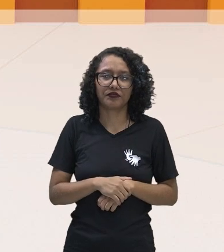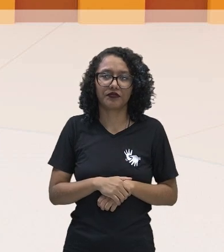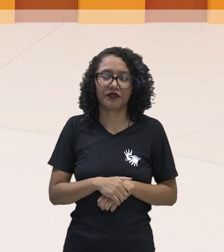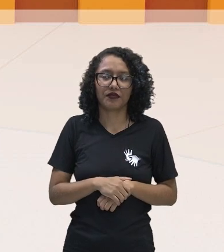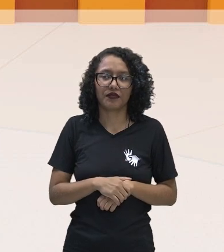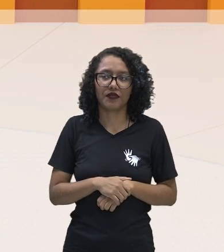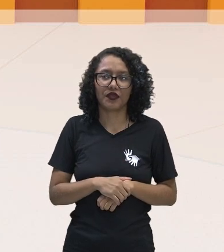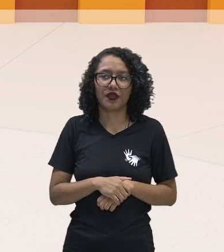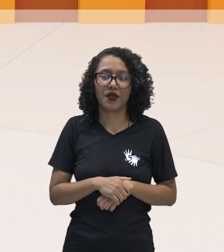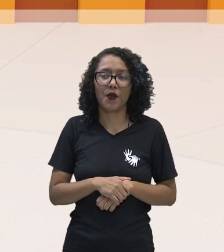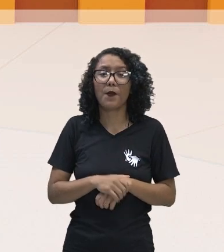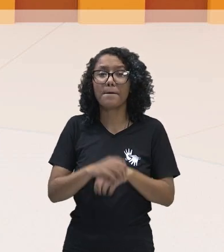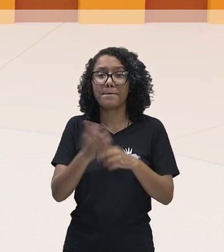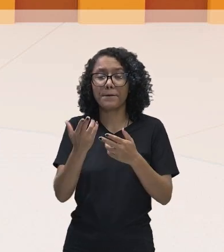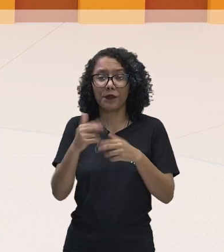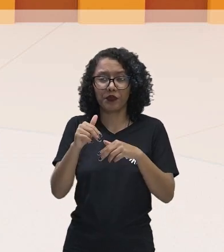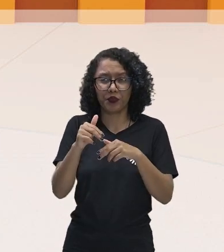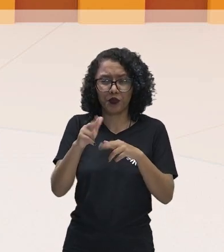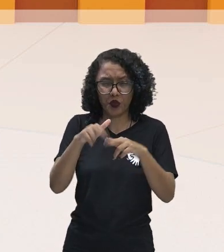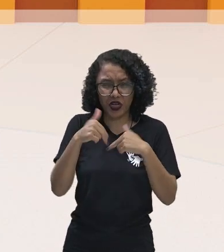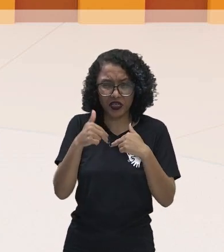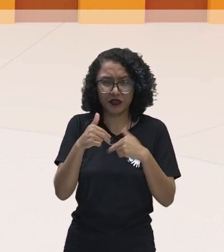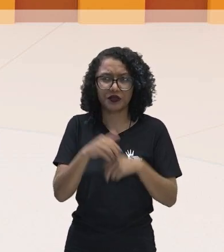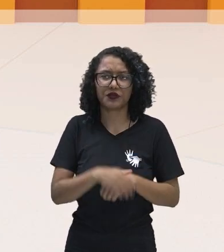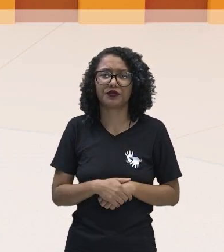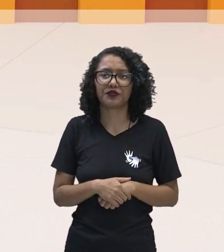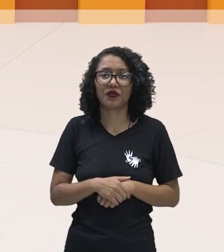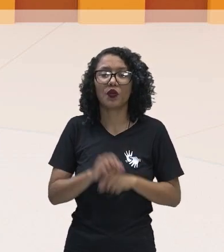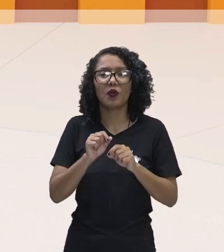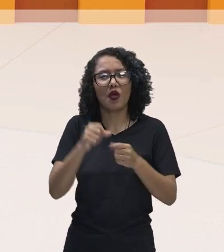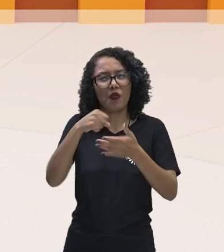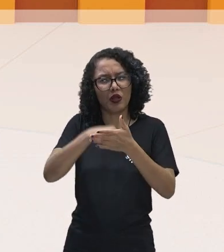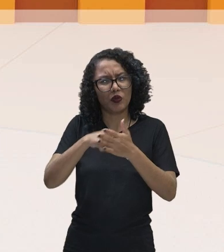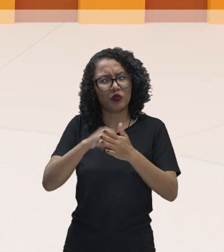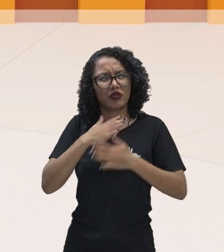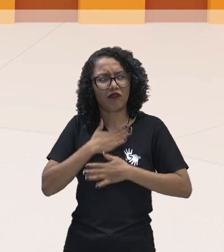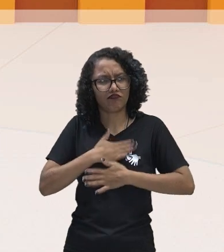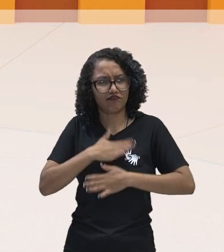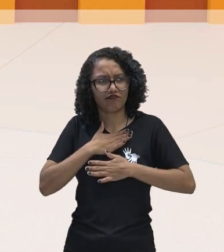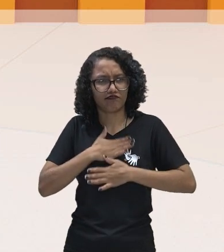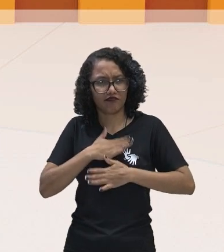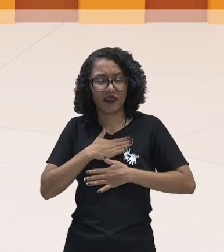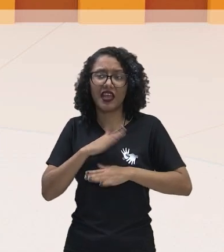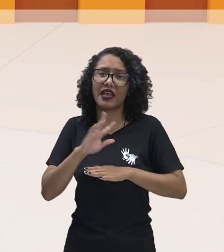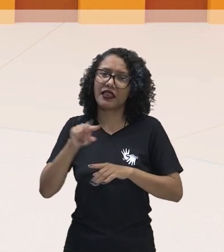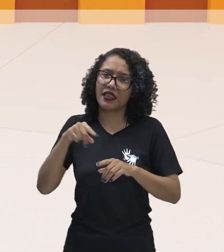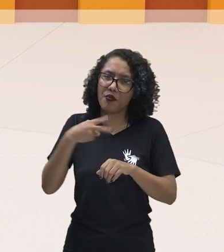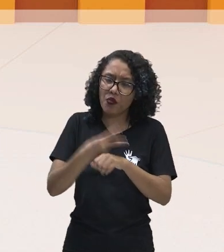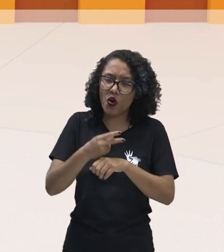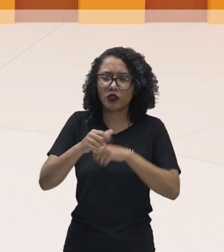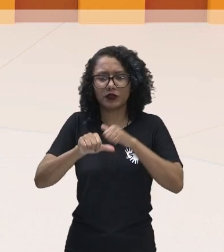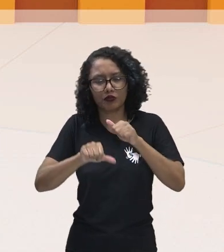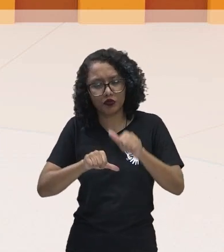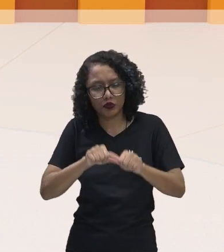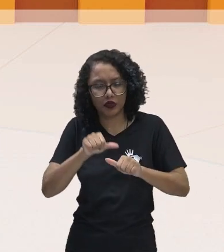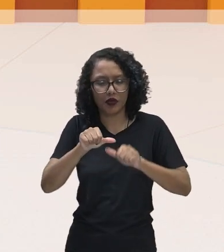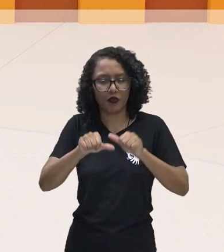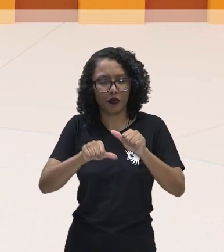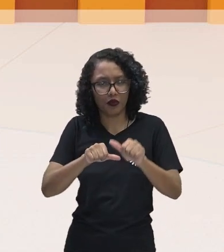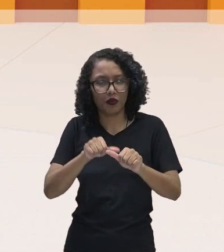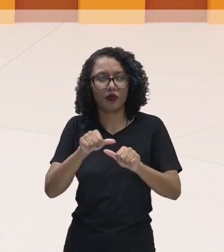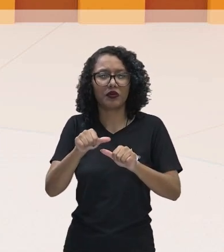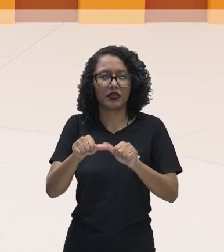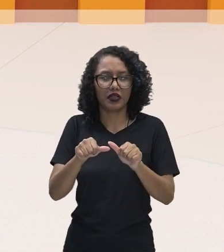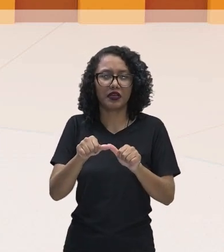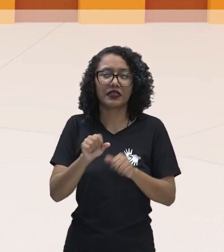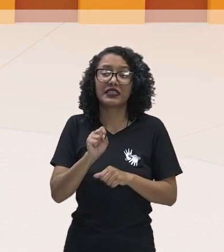tomada menos radical e, posteriormente, após implantar algumas mudanças, votar se seria